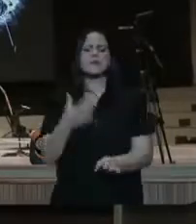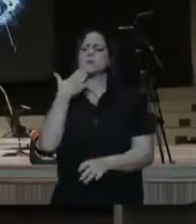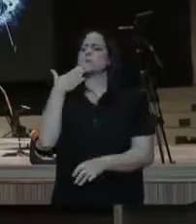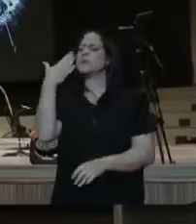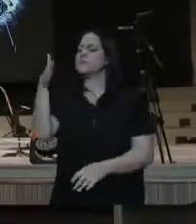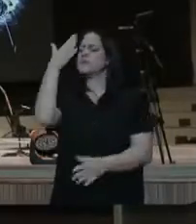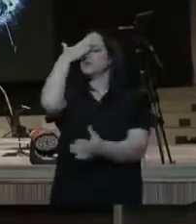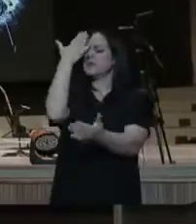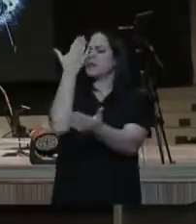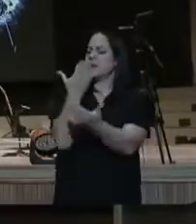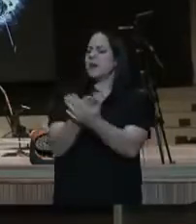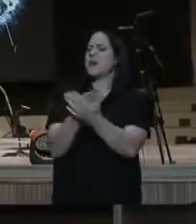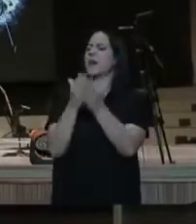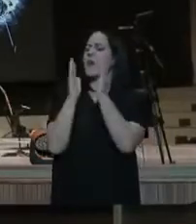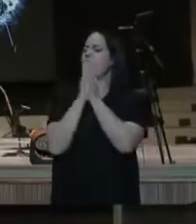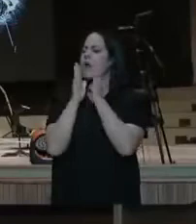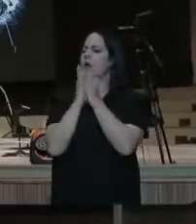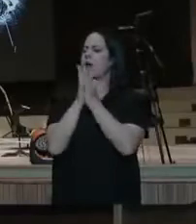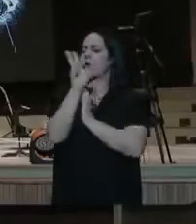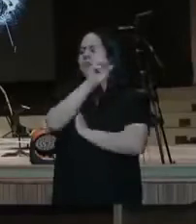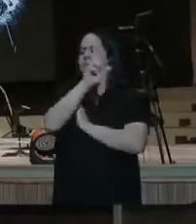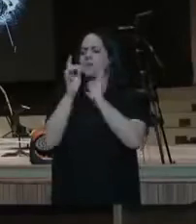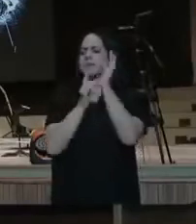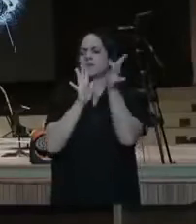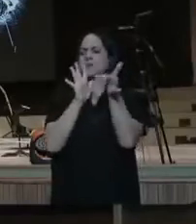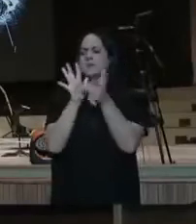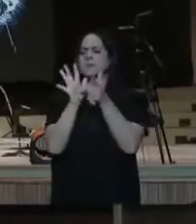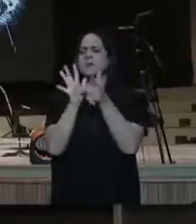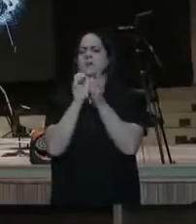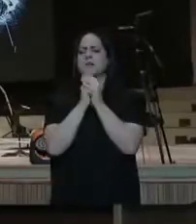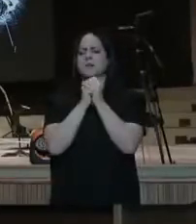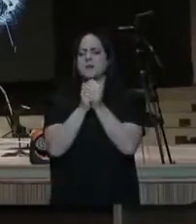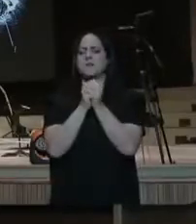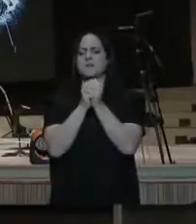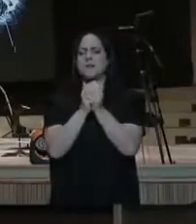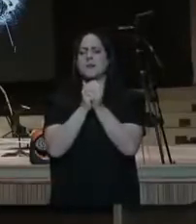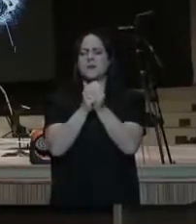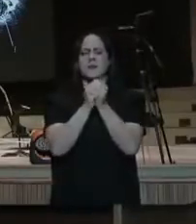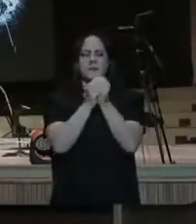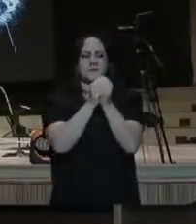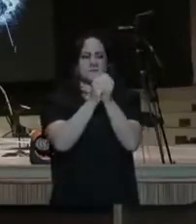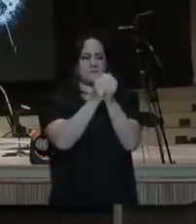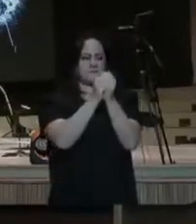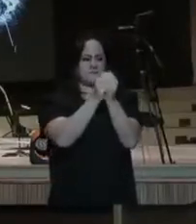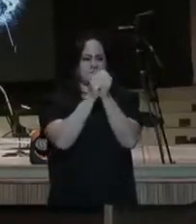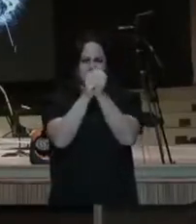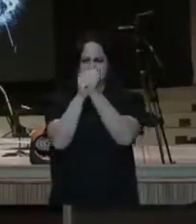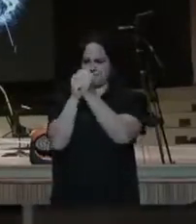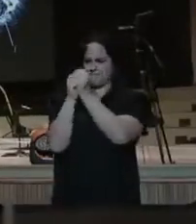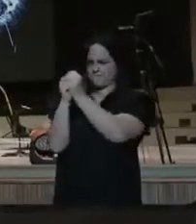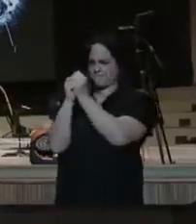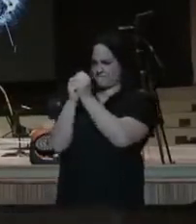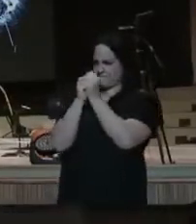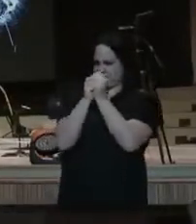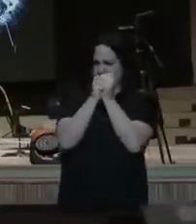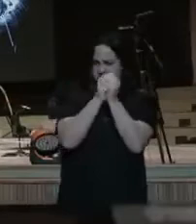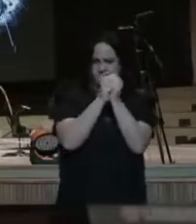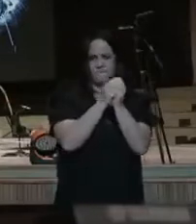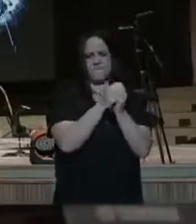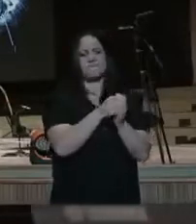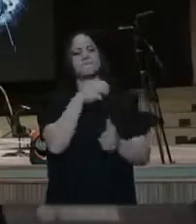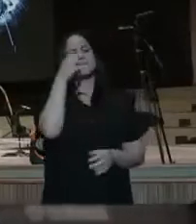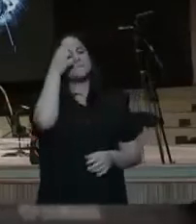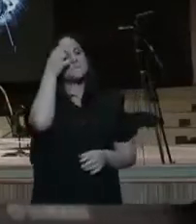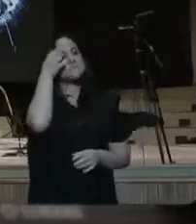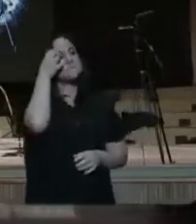e cremos e oramos em nome de jesus quem crê comigo aí dá um homem bem forte glória a deus